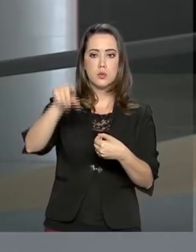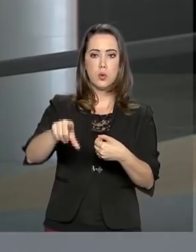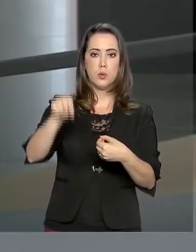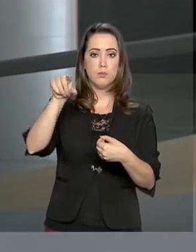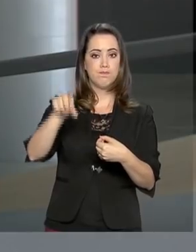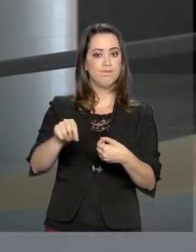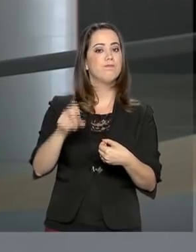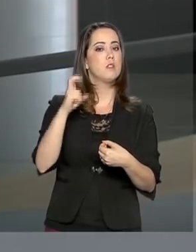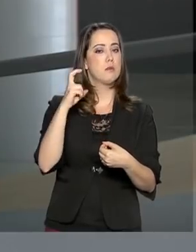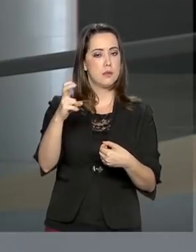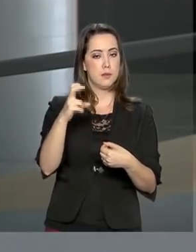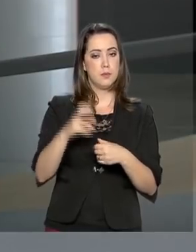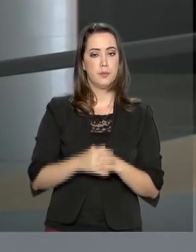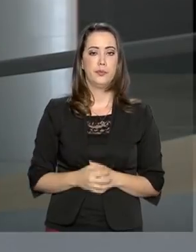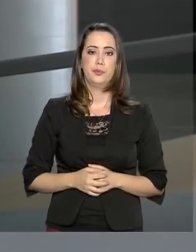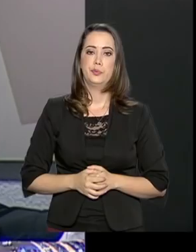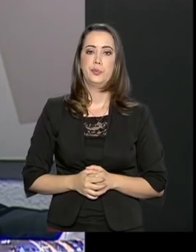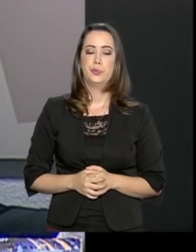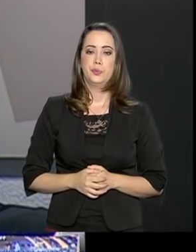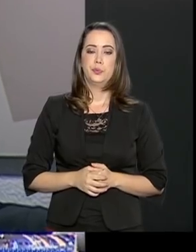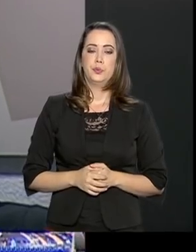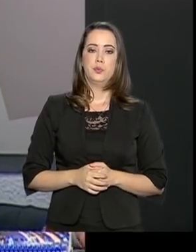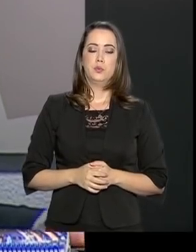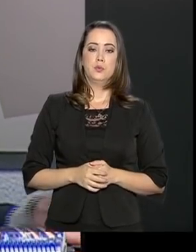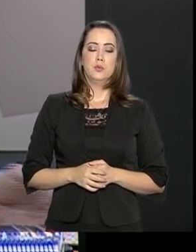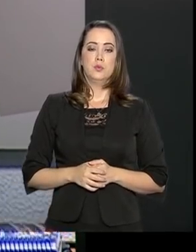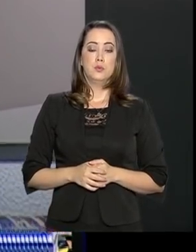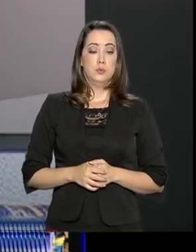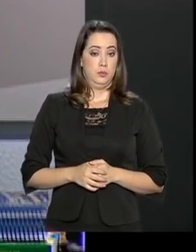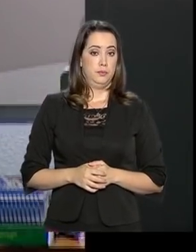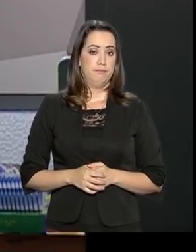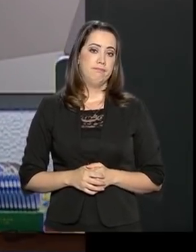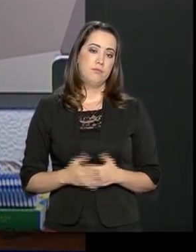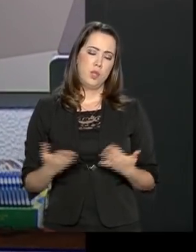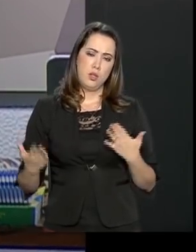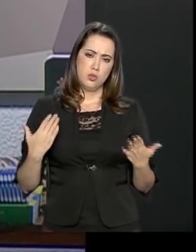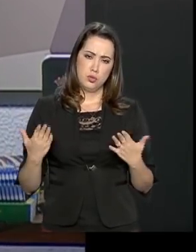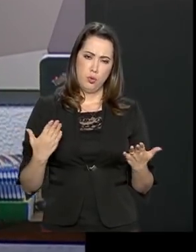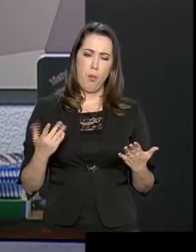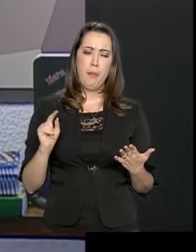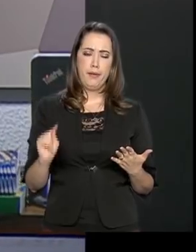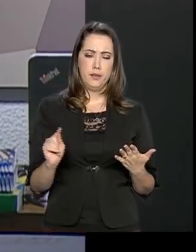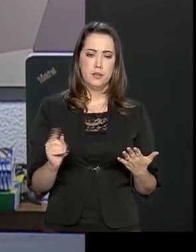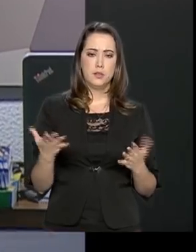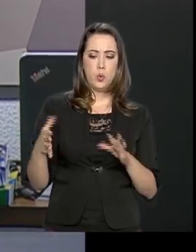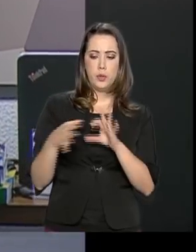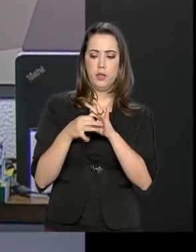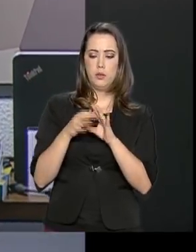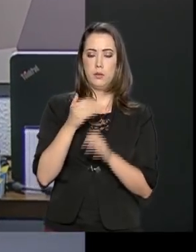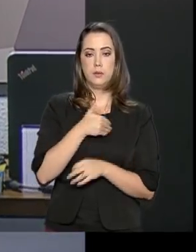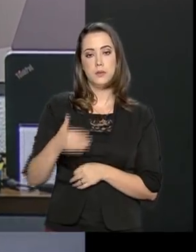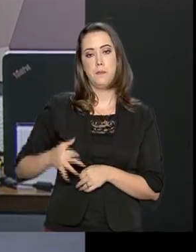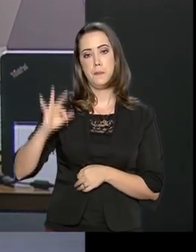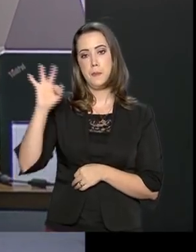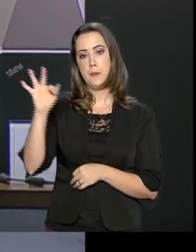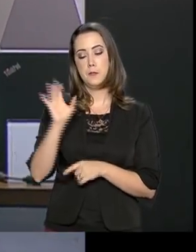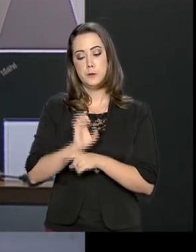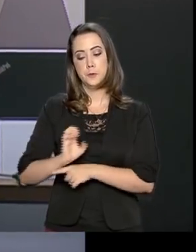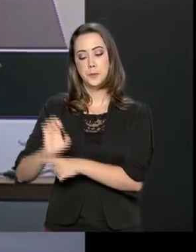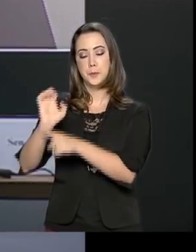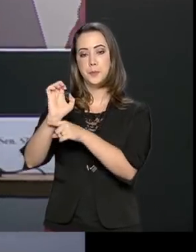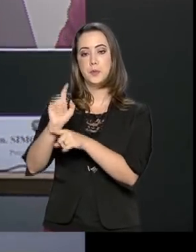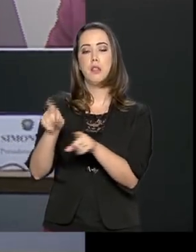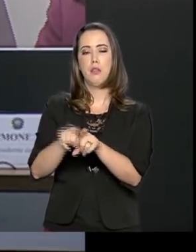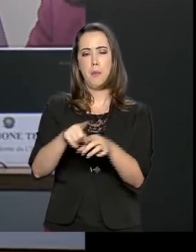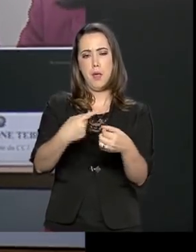ponto de partida. É fazer uma espécie de convênio entre a União, Estado e